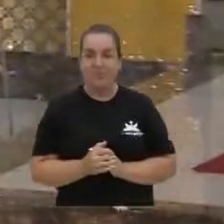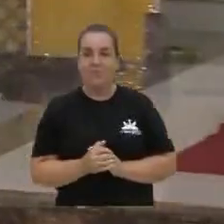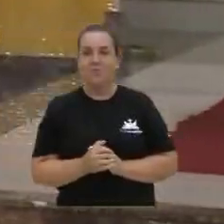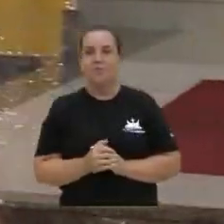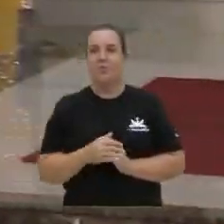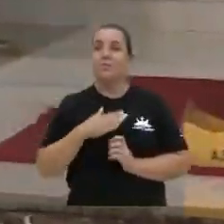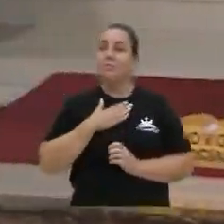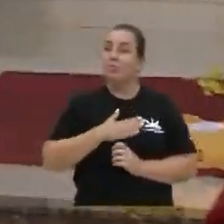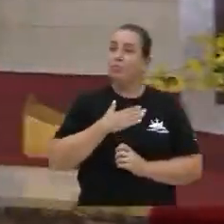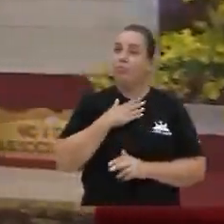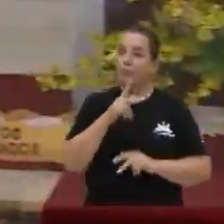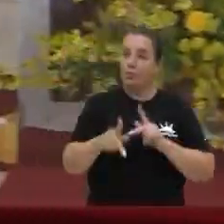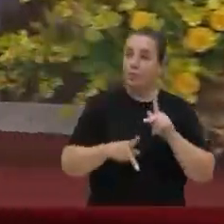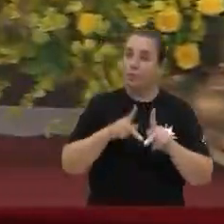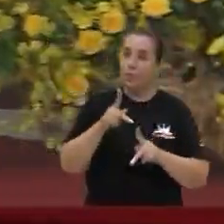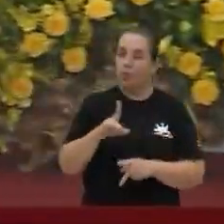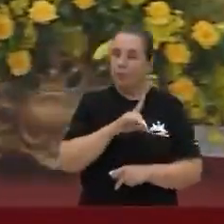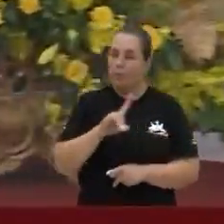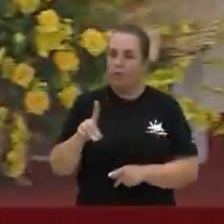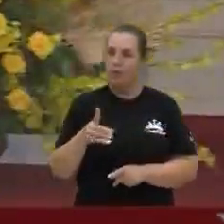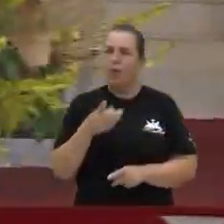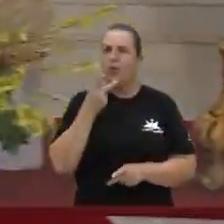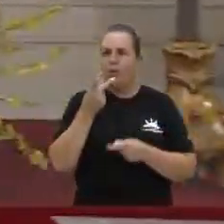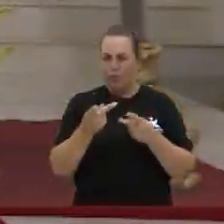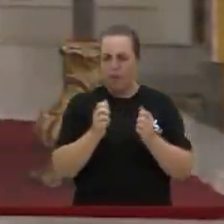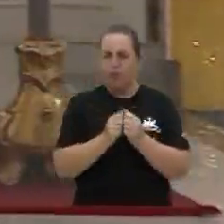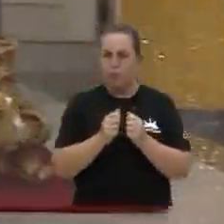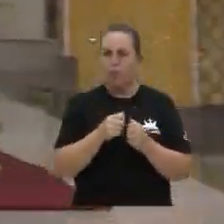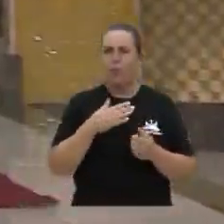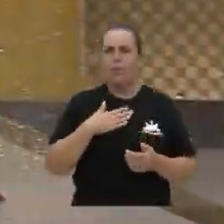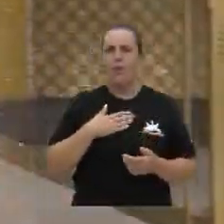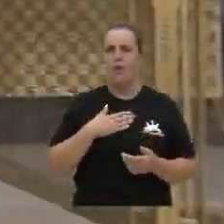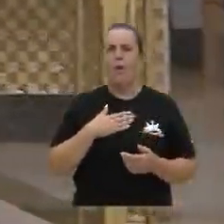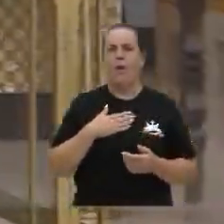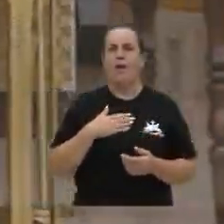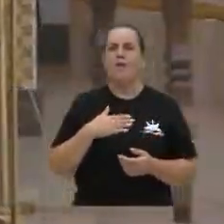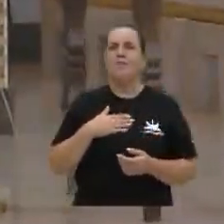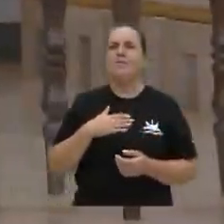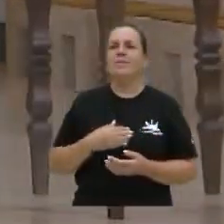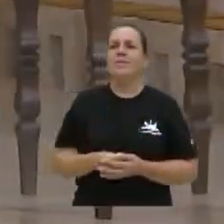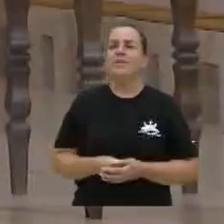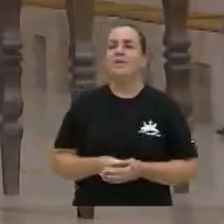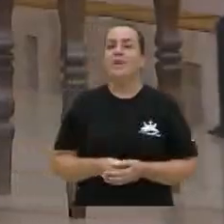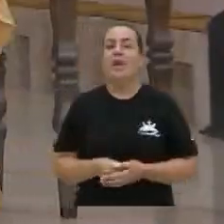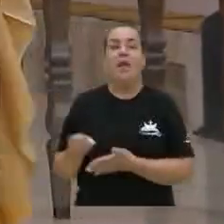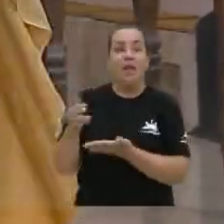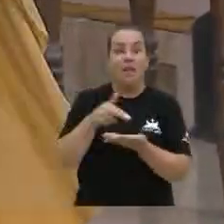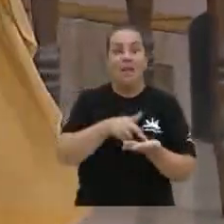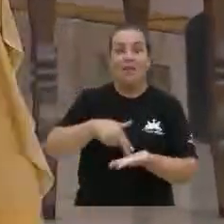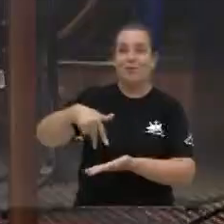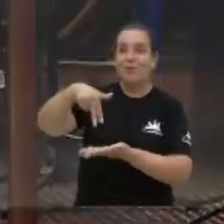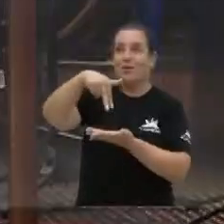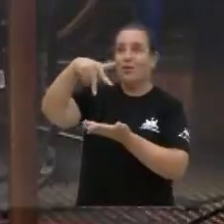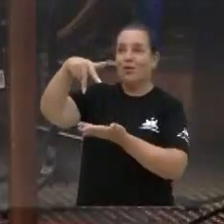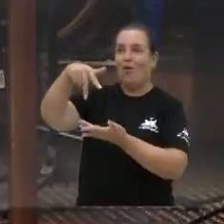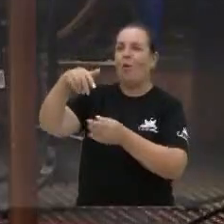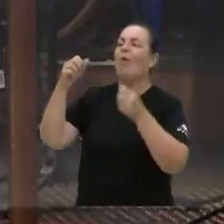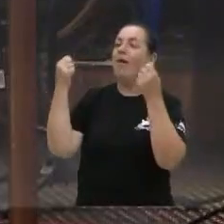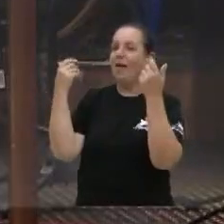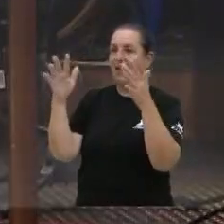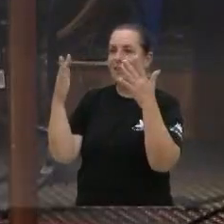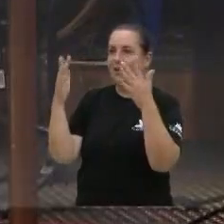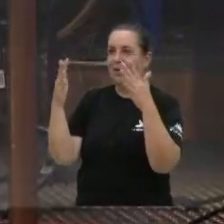Querido povo de Deus, repita comigo: ressuscitou, aleluia, aleluia.